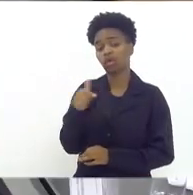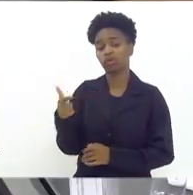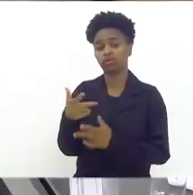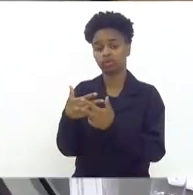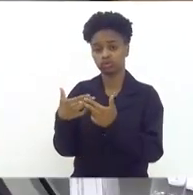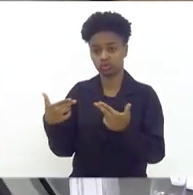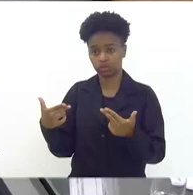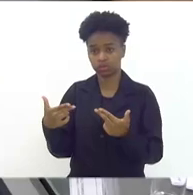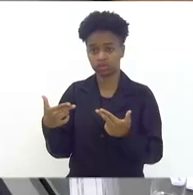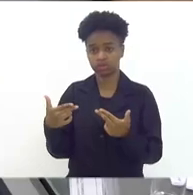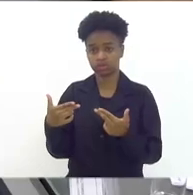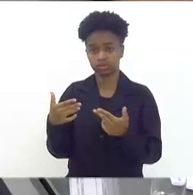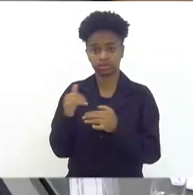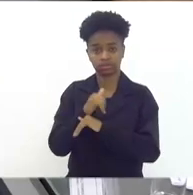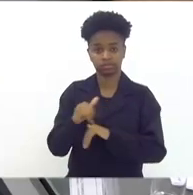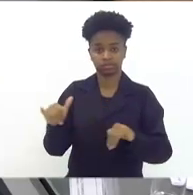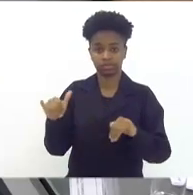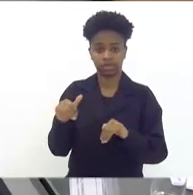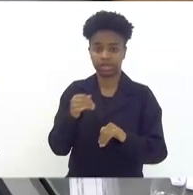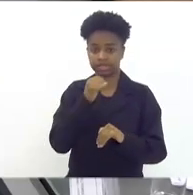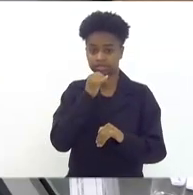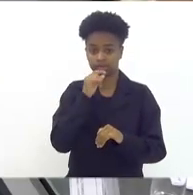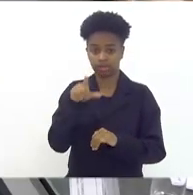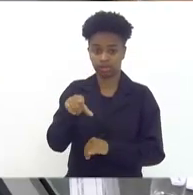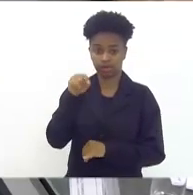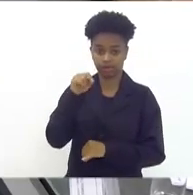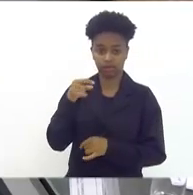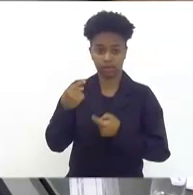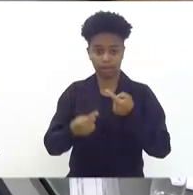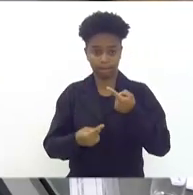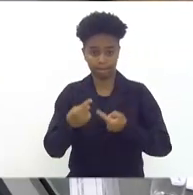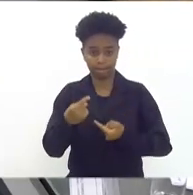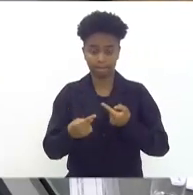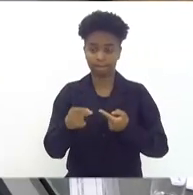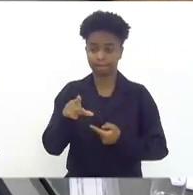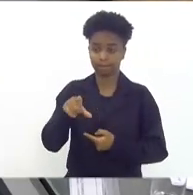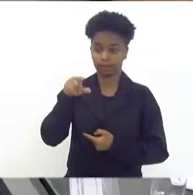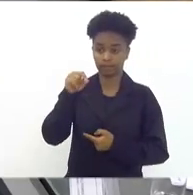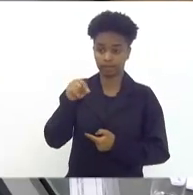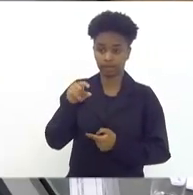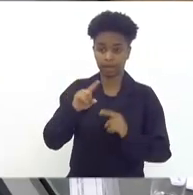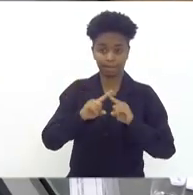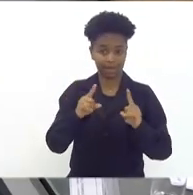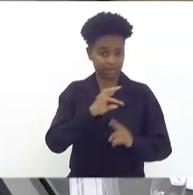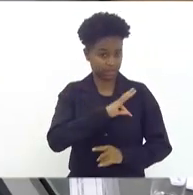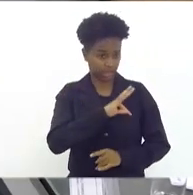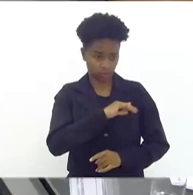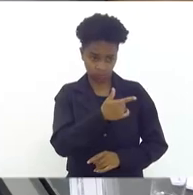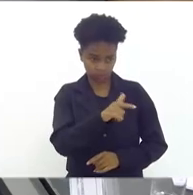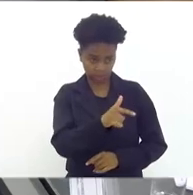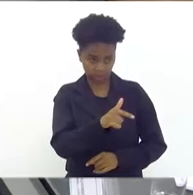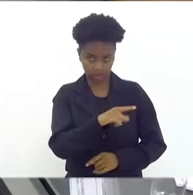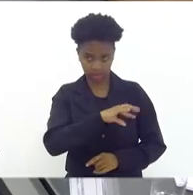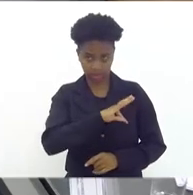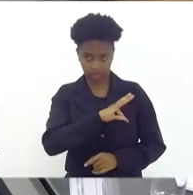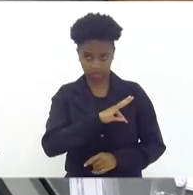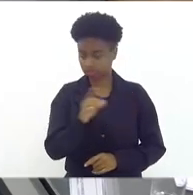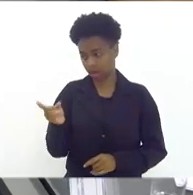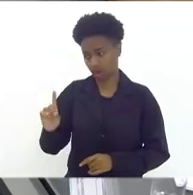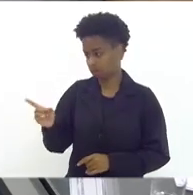de conhecimento todo mundo com a preferência política a preferência de postos não laudo técnico não